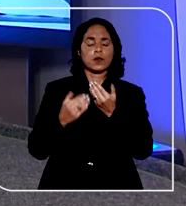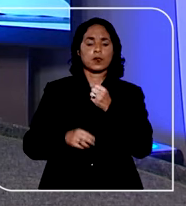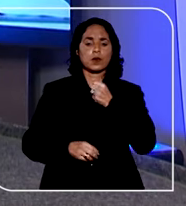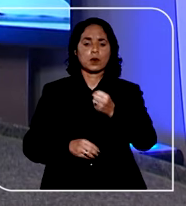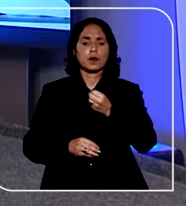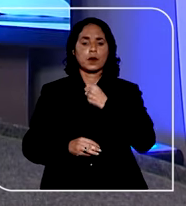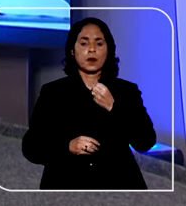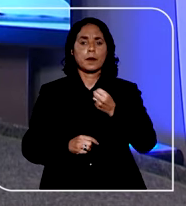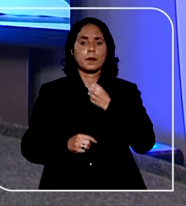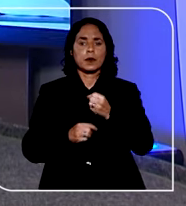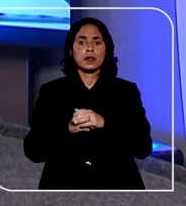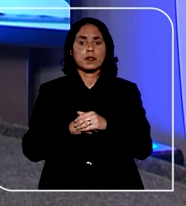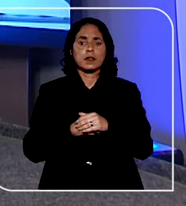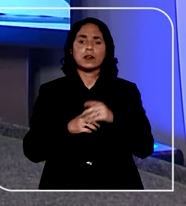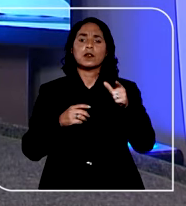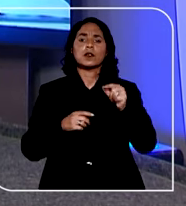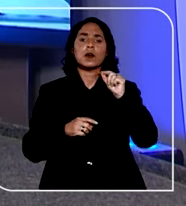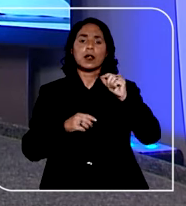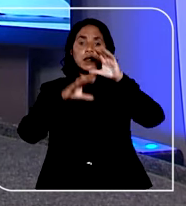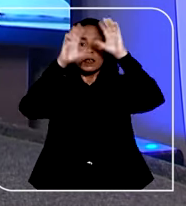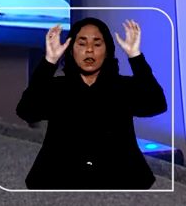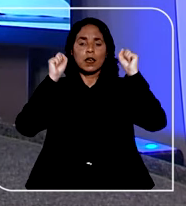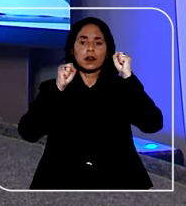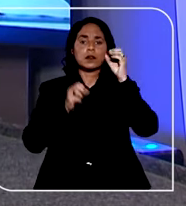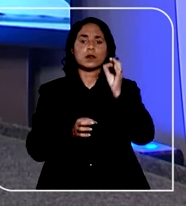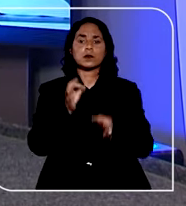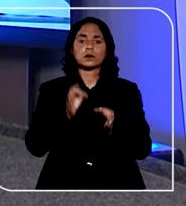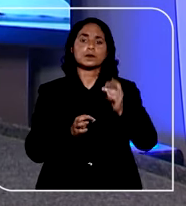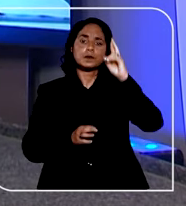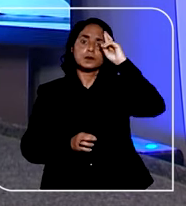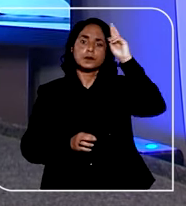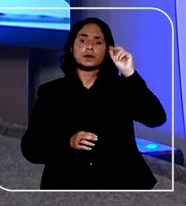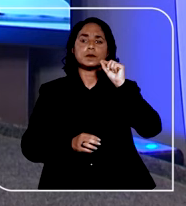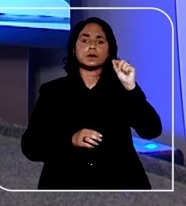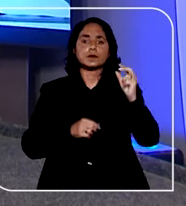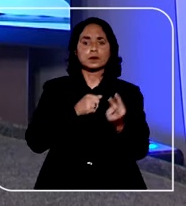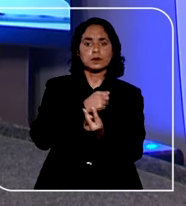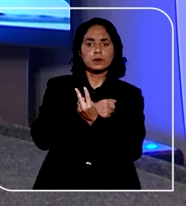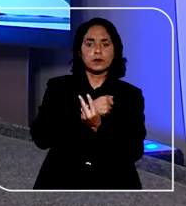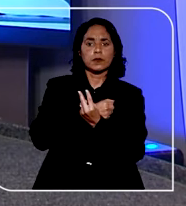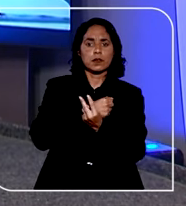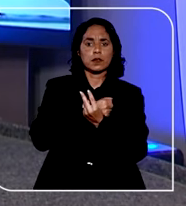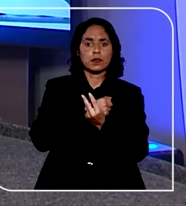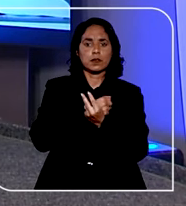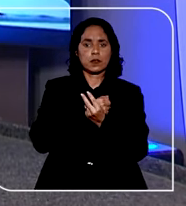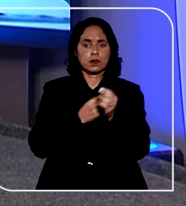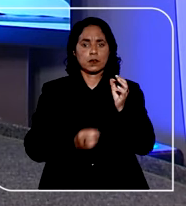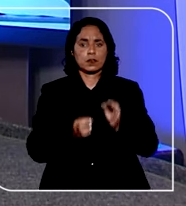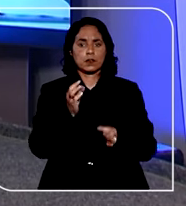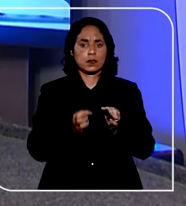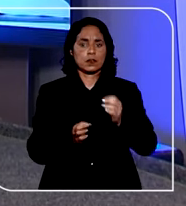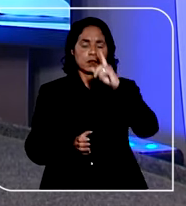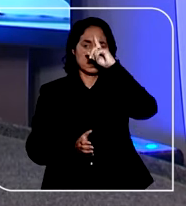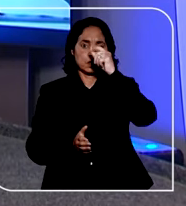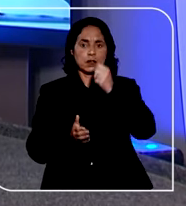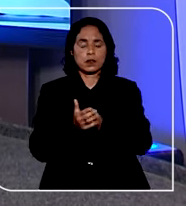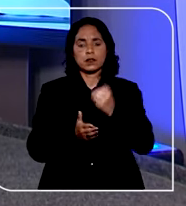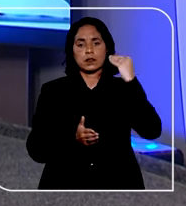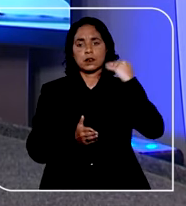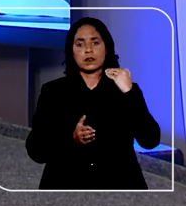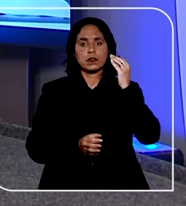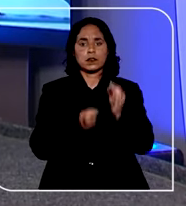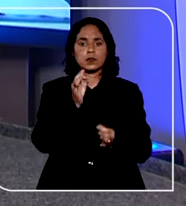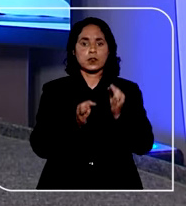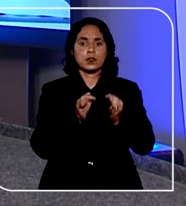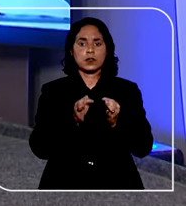viula sobre o papel da corte superior para trazer jurídica à decisões de juízes e tribunais